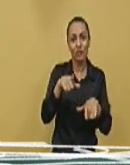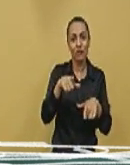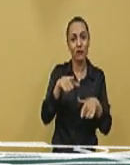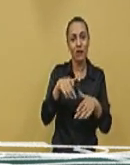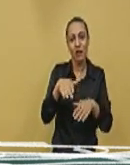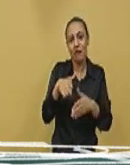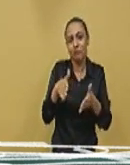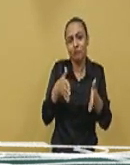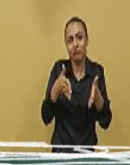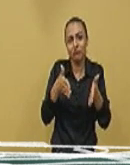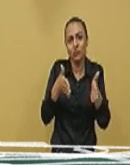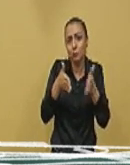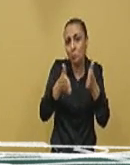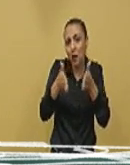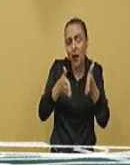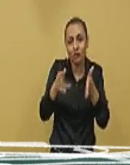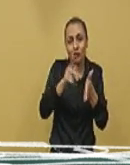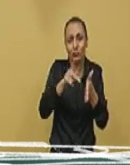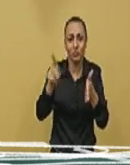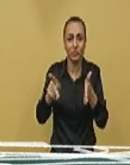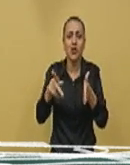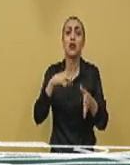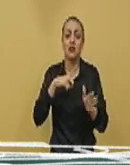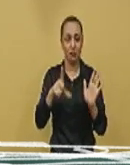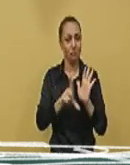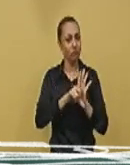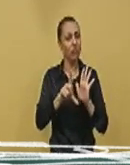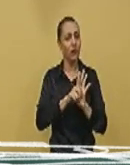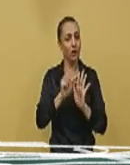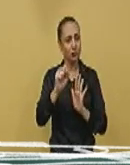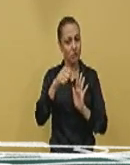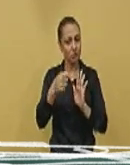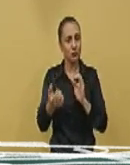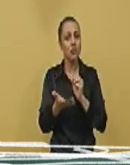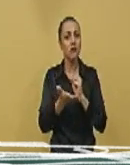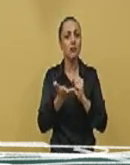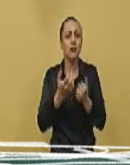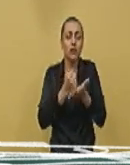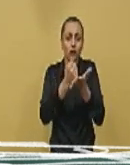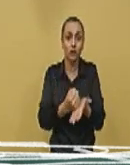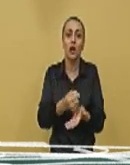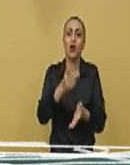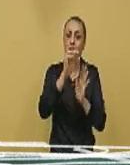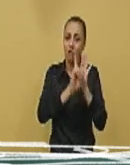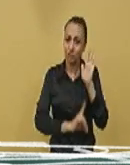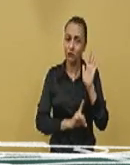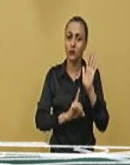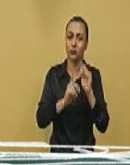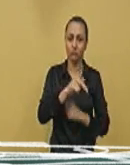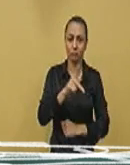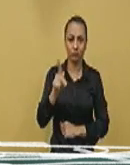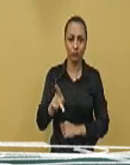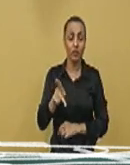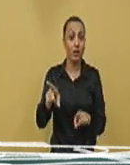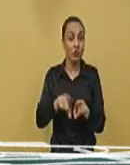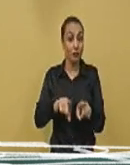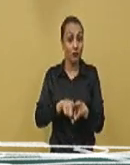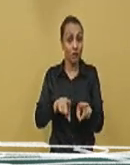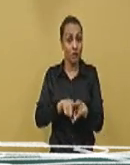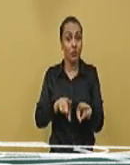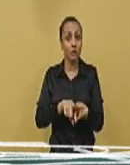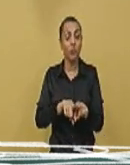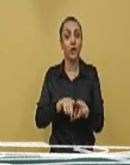Né? Nós temos uma lei que nos ampara, né? Isso é um direito que o docente tem, tanto até mesmo o docente de